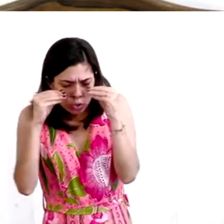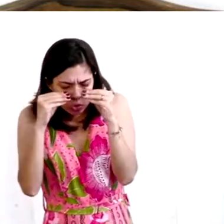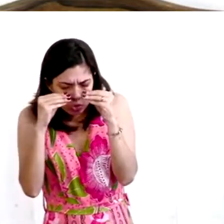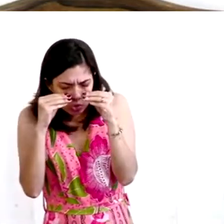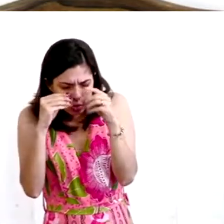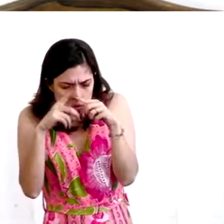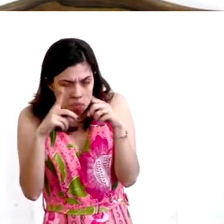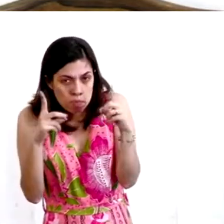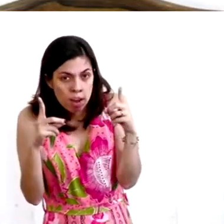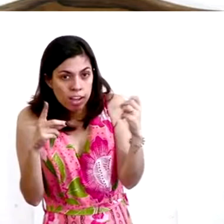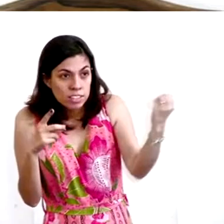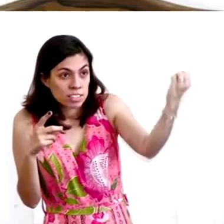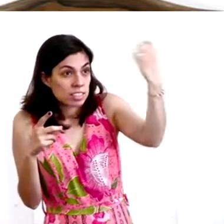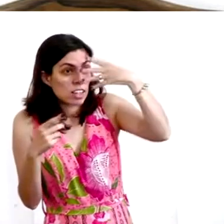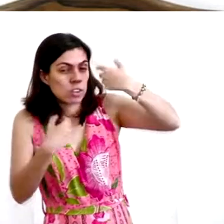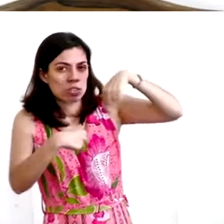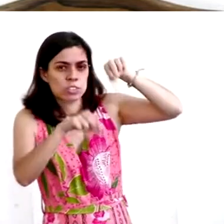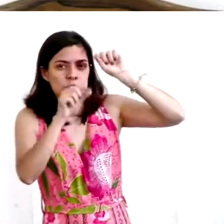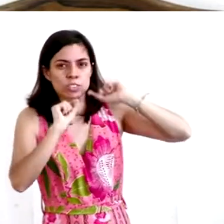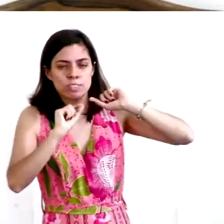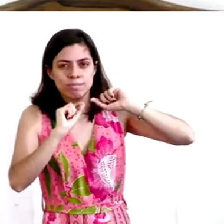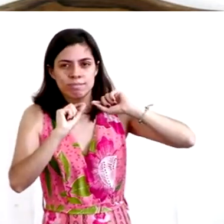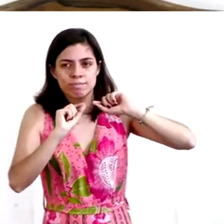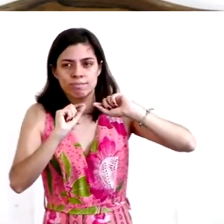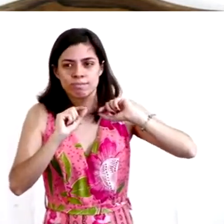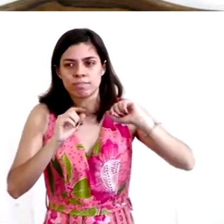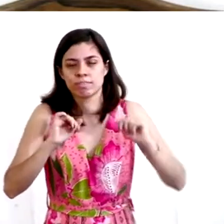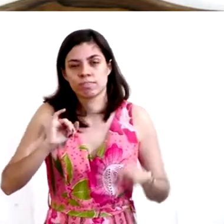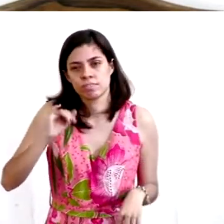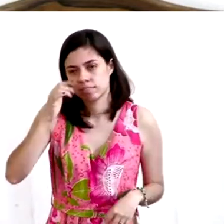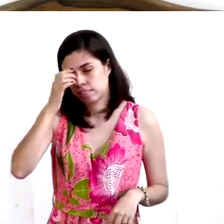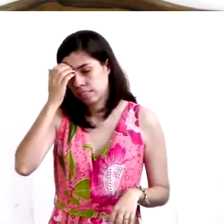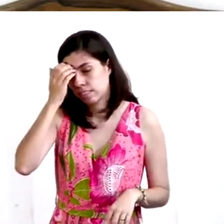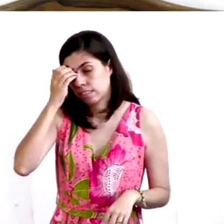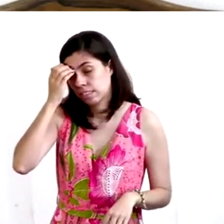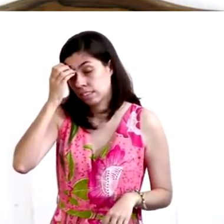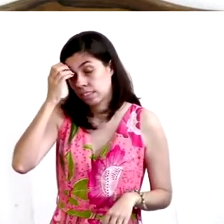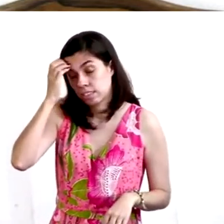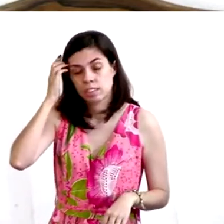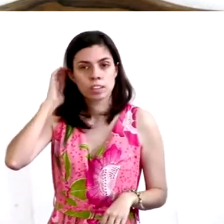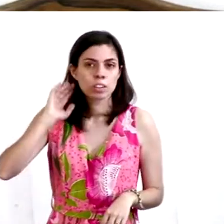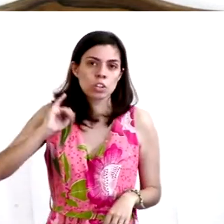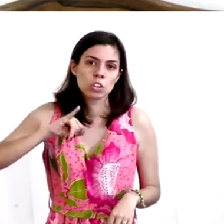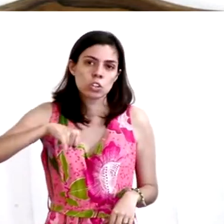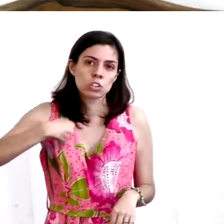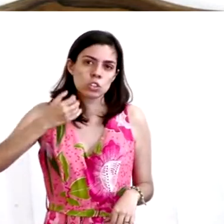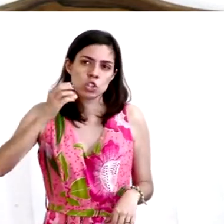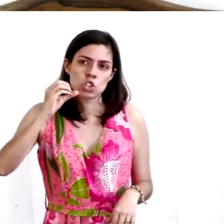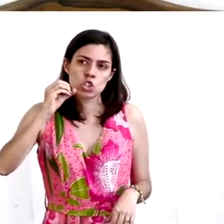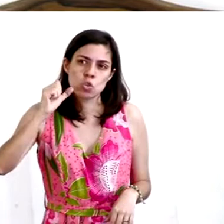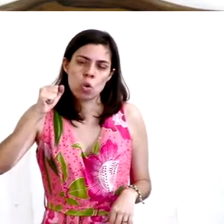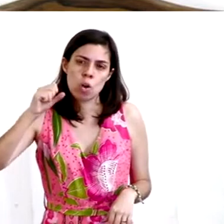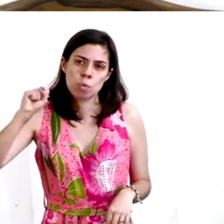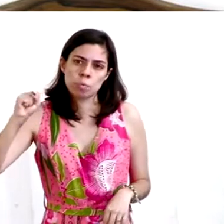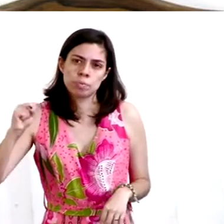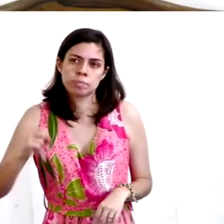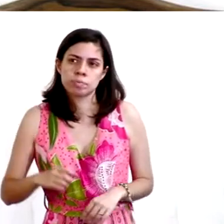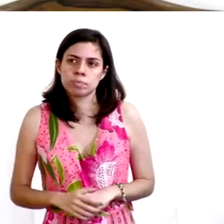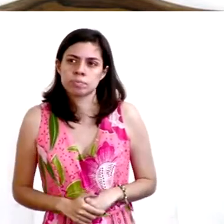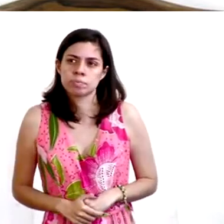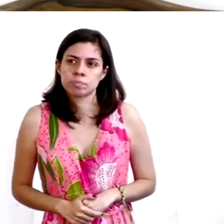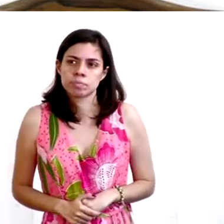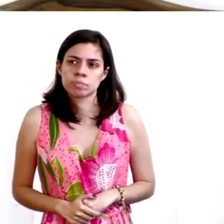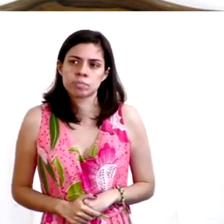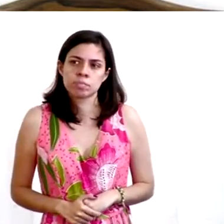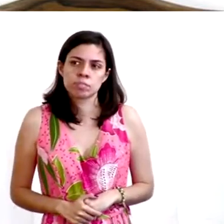enviado por Deus, cujo nome era João. Este veio como testemunha para que testificasse a respeito da luz, a fim de todos